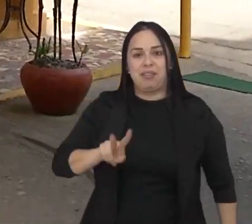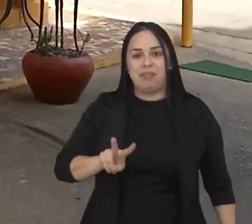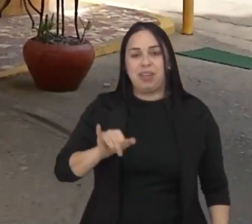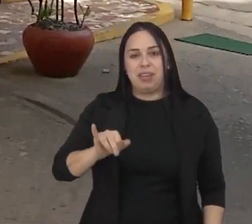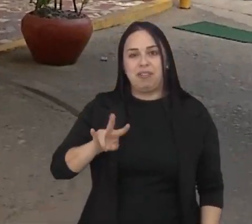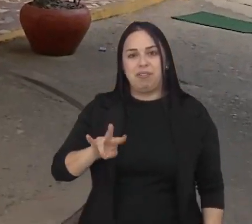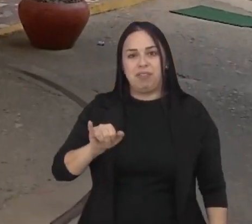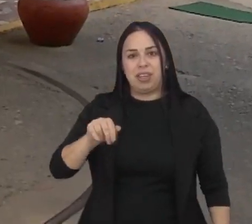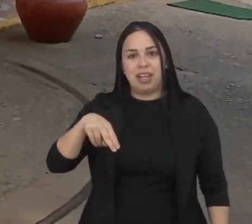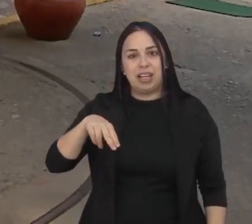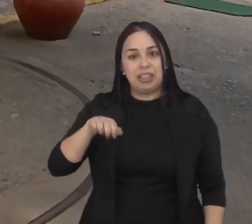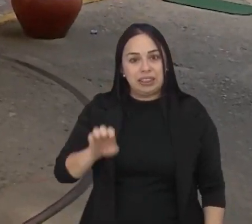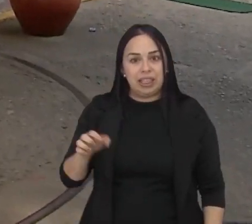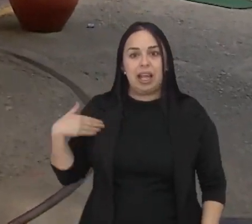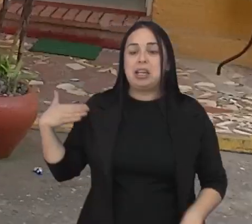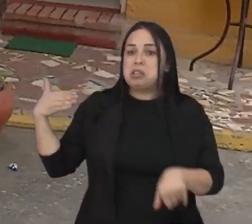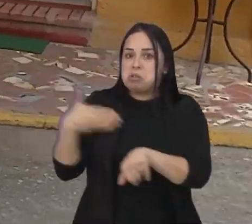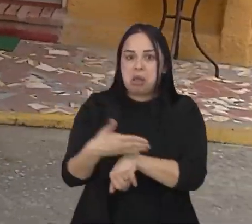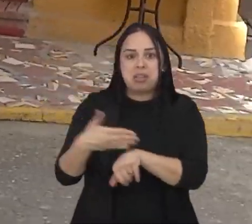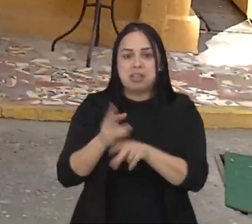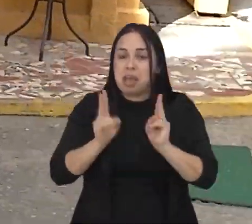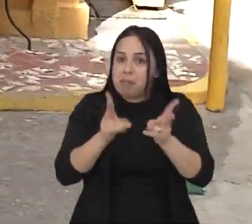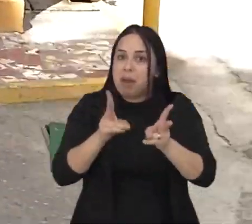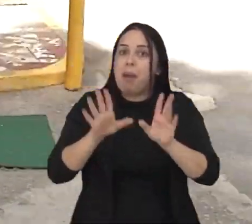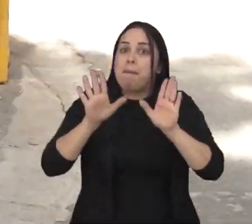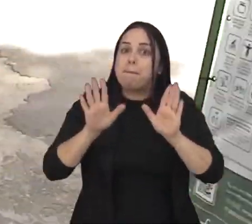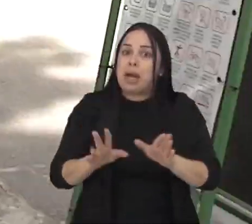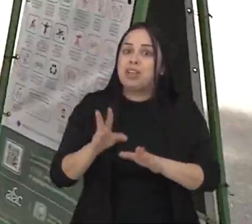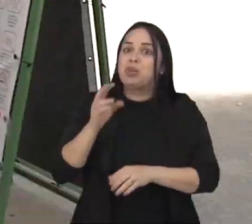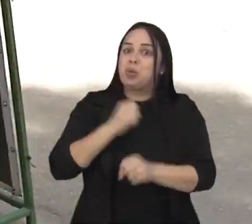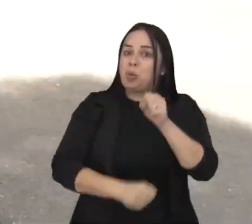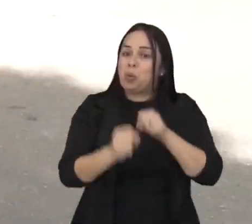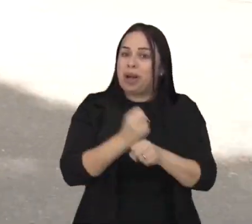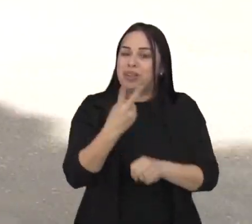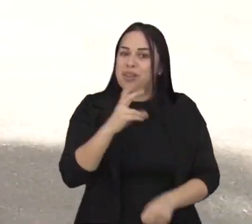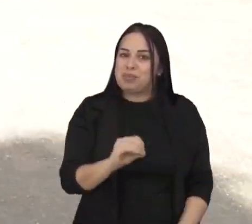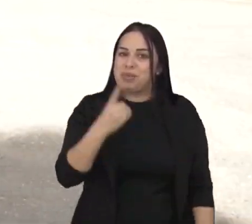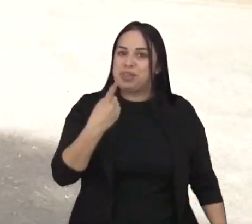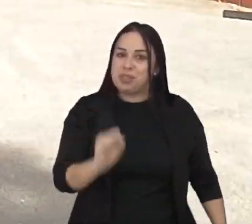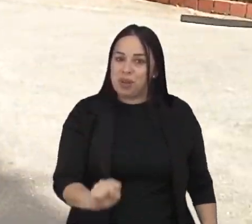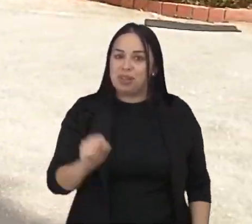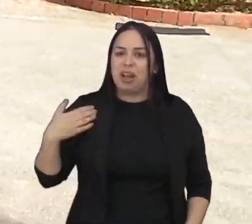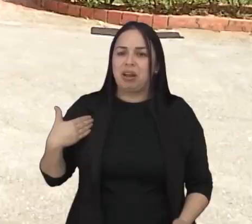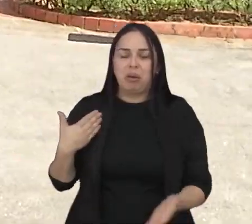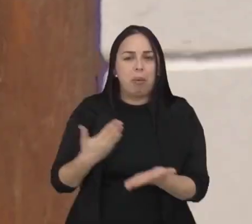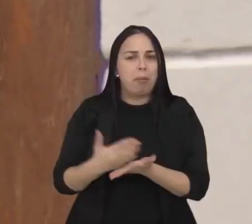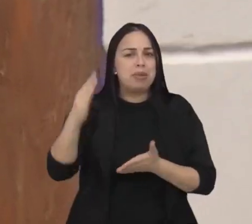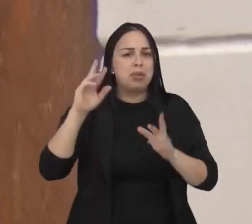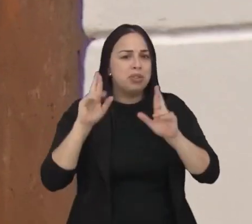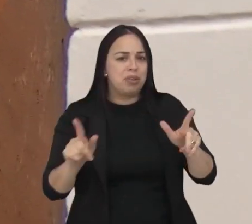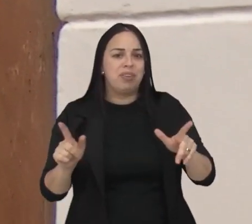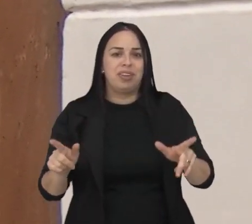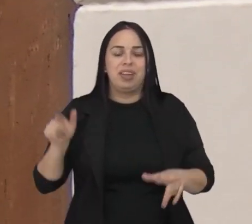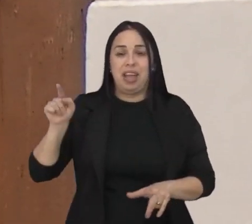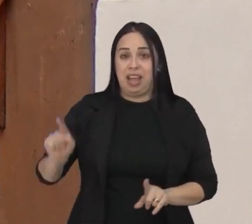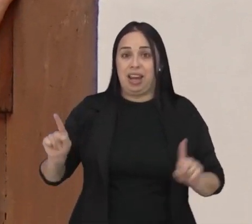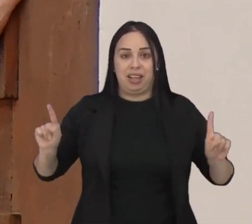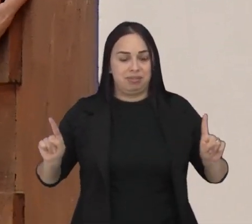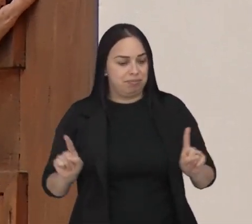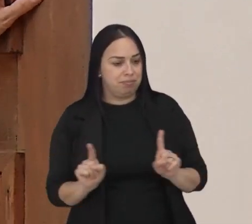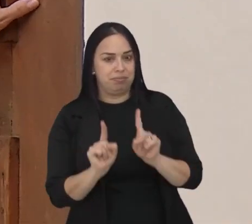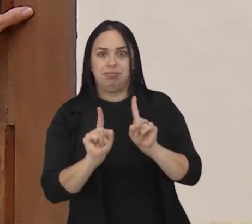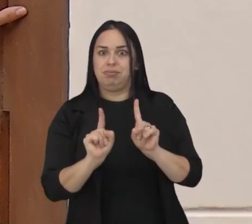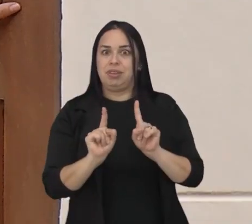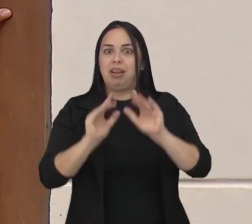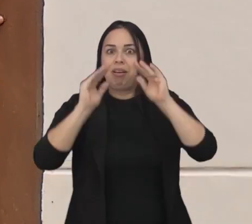Viviane. Ela sempre passou pelo parque, mas desde 2018 a caminhada tem um significado diferente. O casamento dela com o